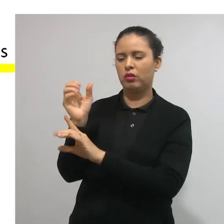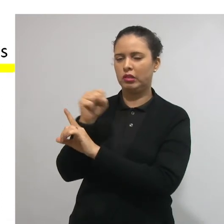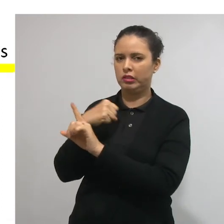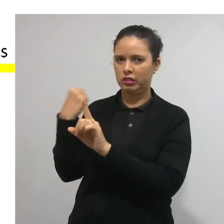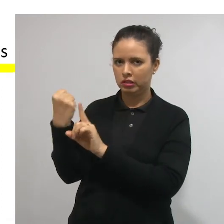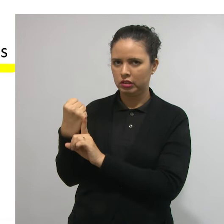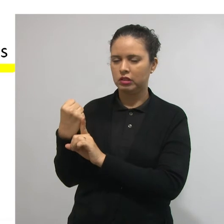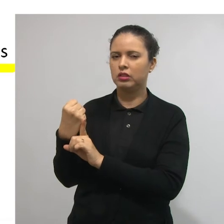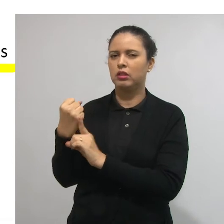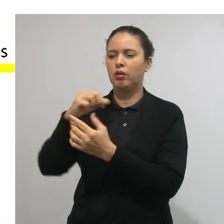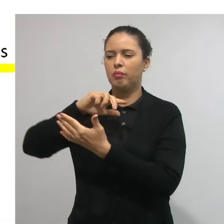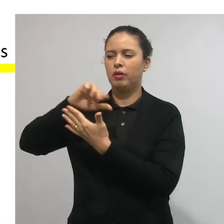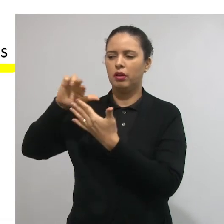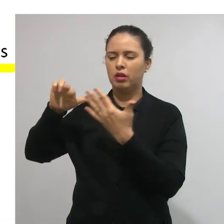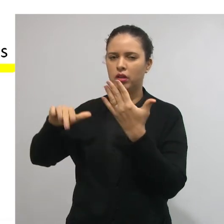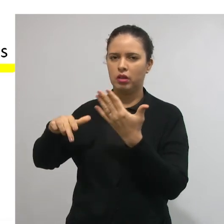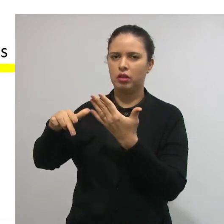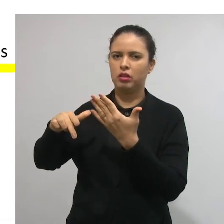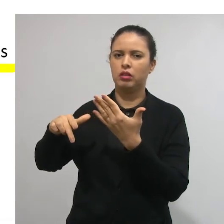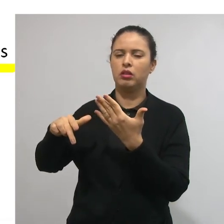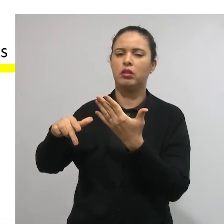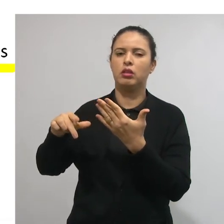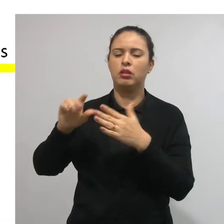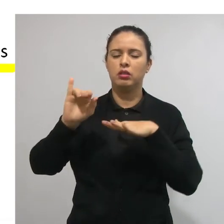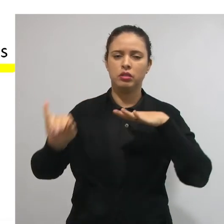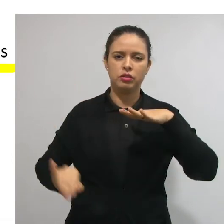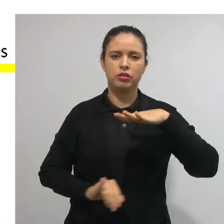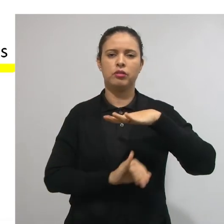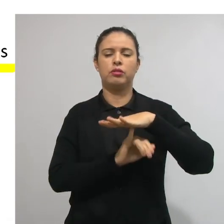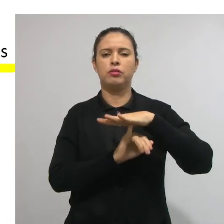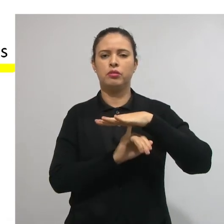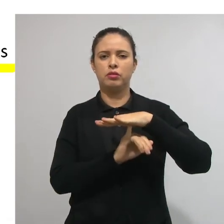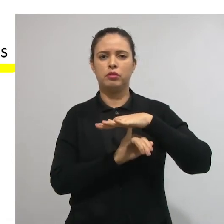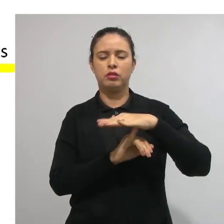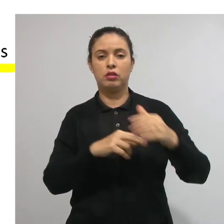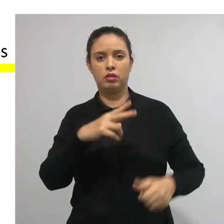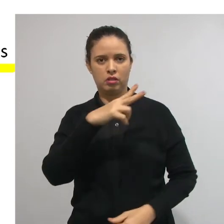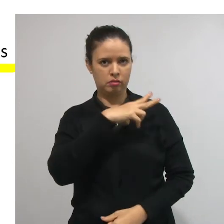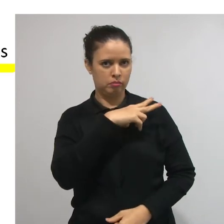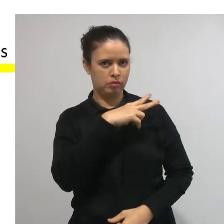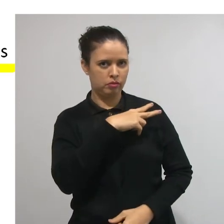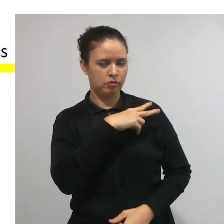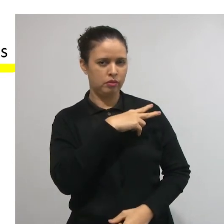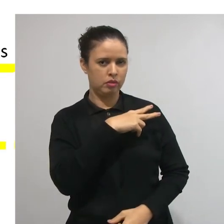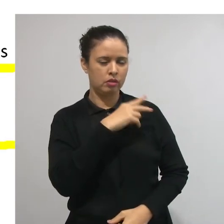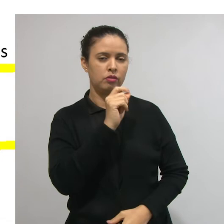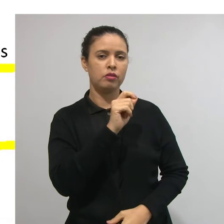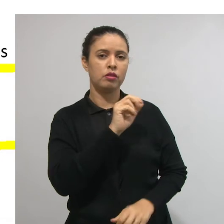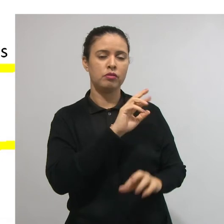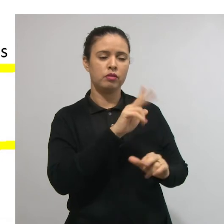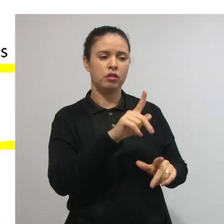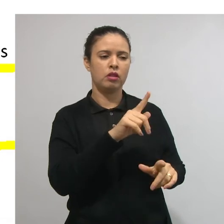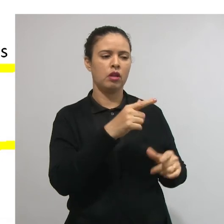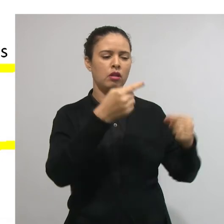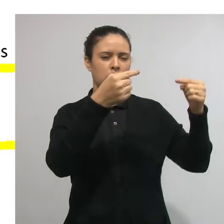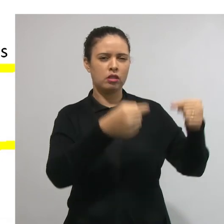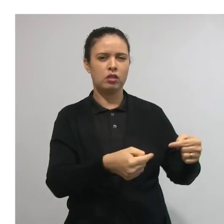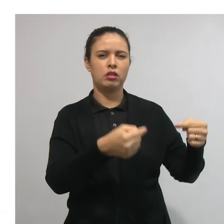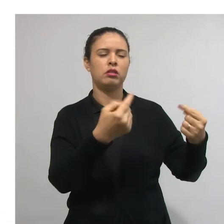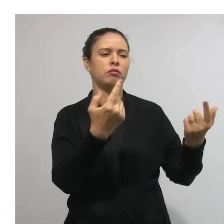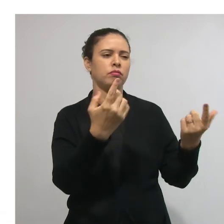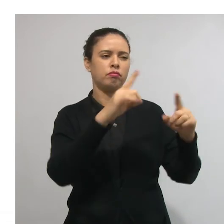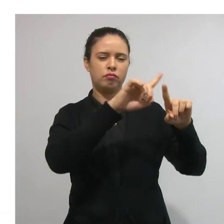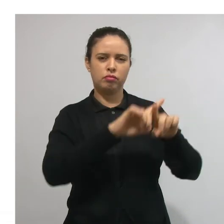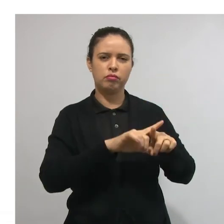dos fornecedores e prestadores de serviços, as organizações. Ó. Na privada, clientes, fornecedores, concorrentes e